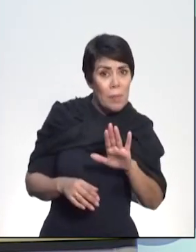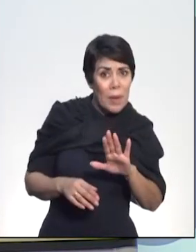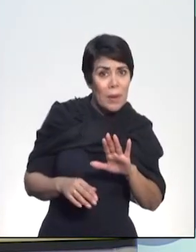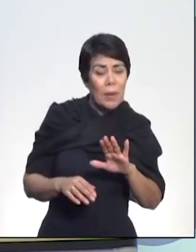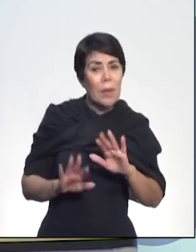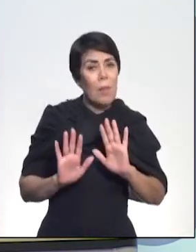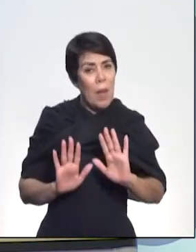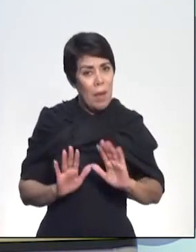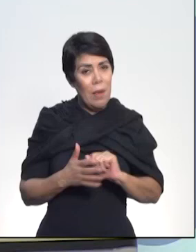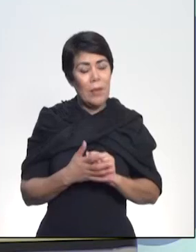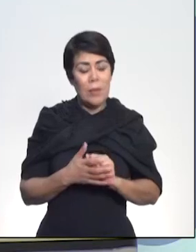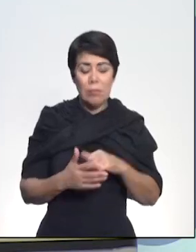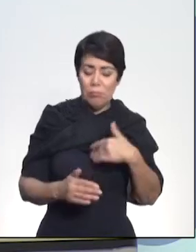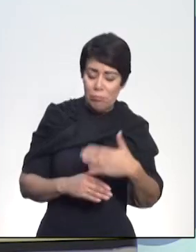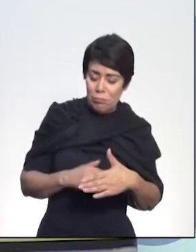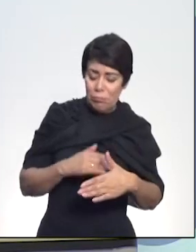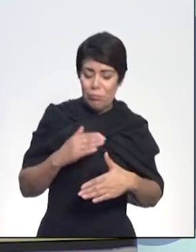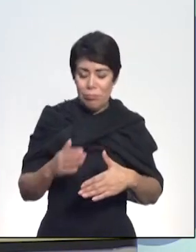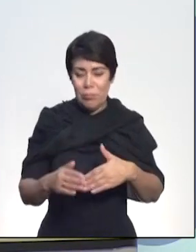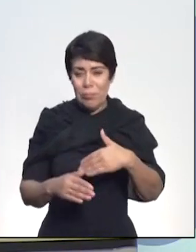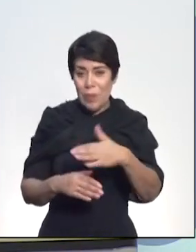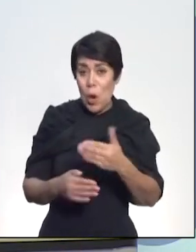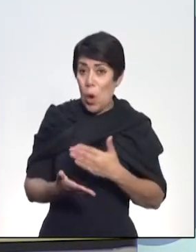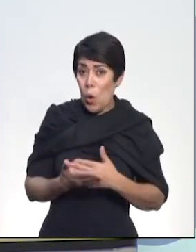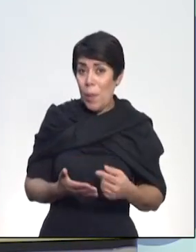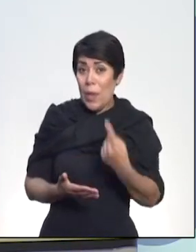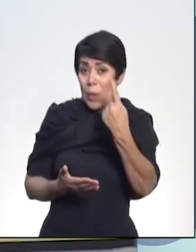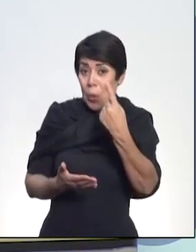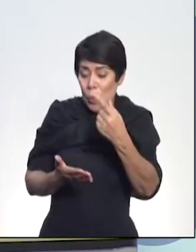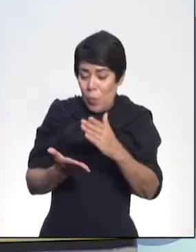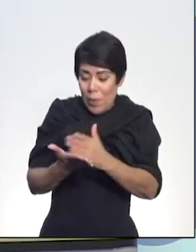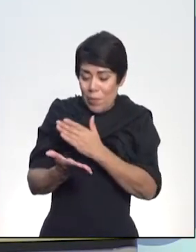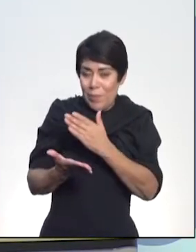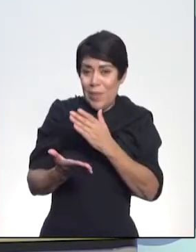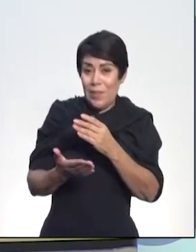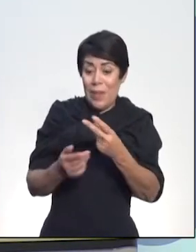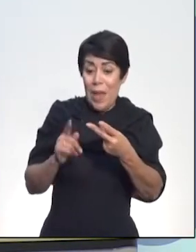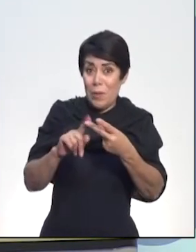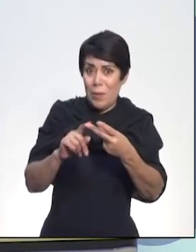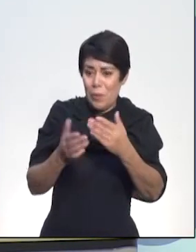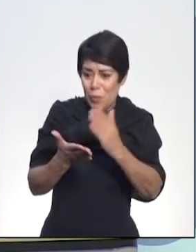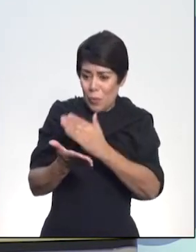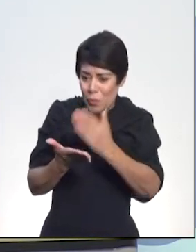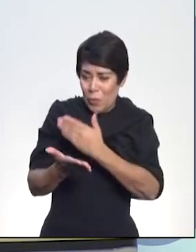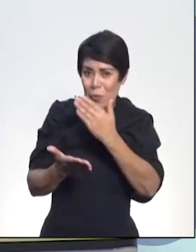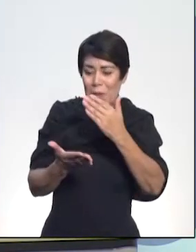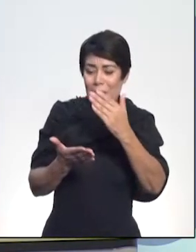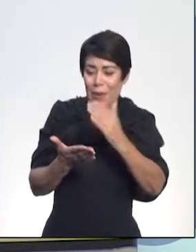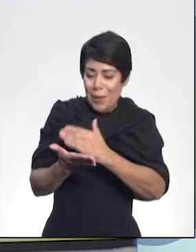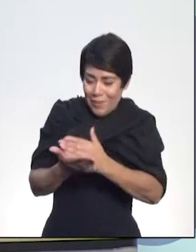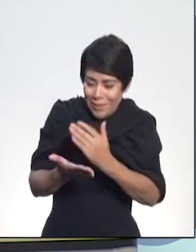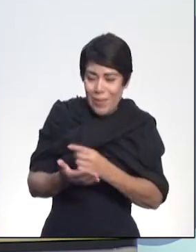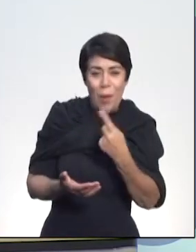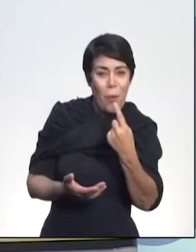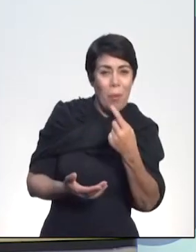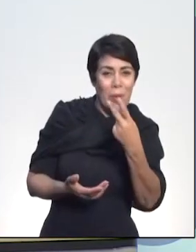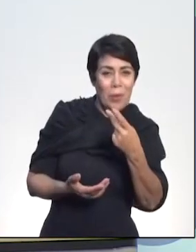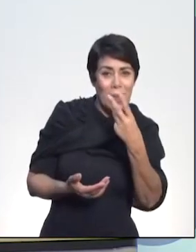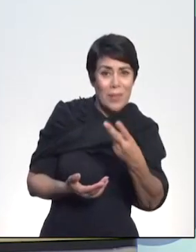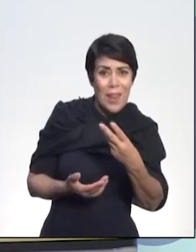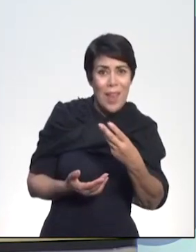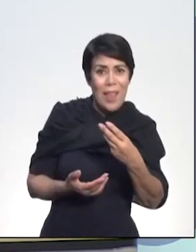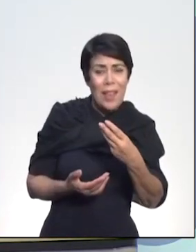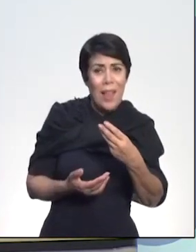aos pouquinhos, vai virar 2, 3. E quando você se der conta, você vai estar lendo